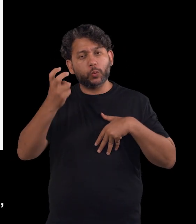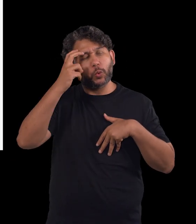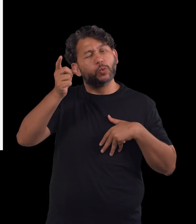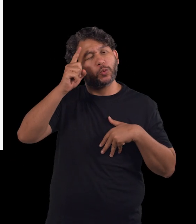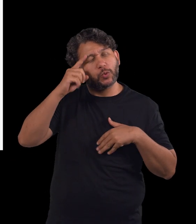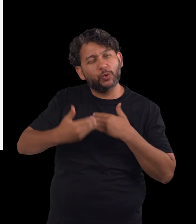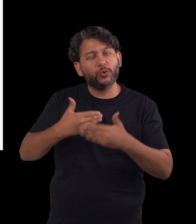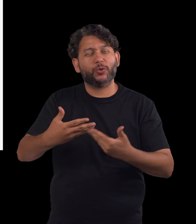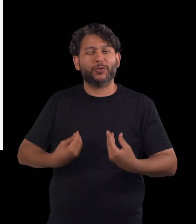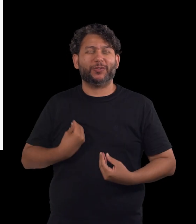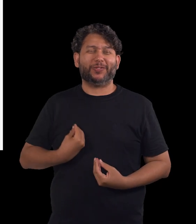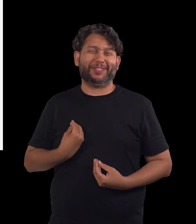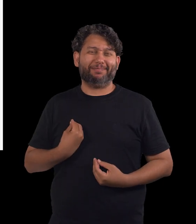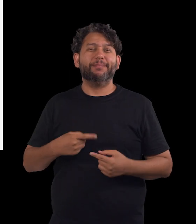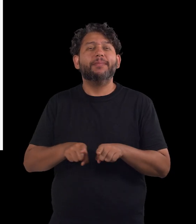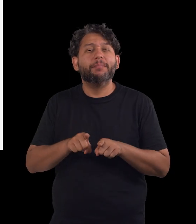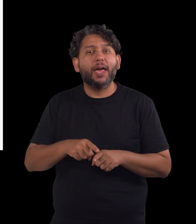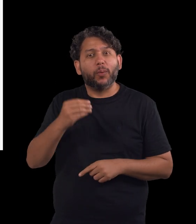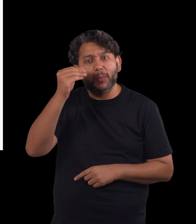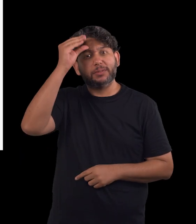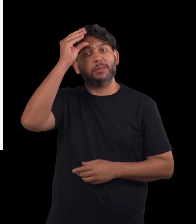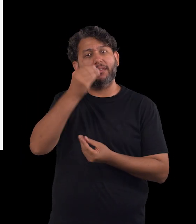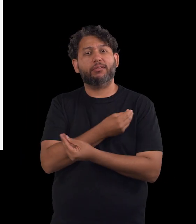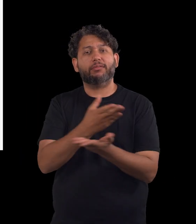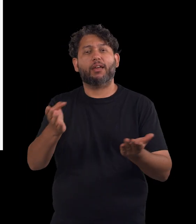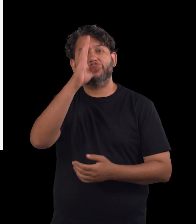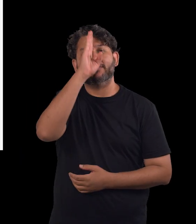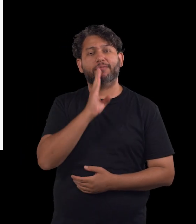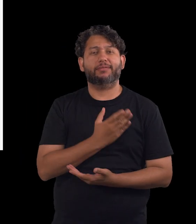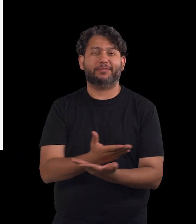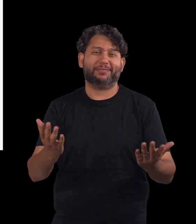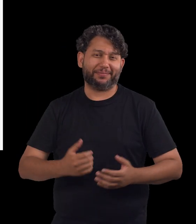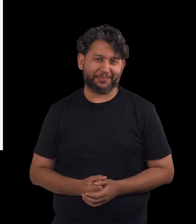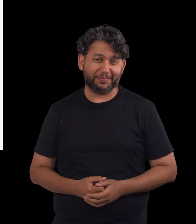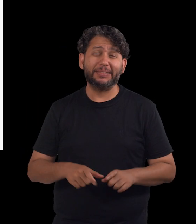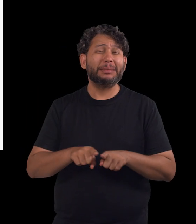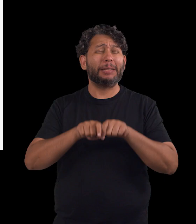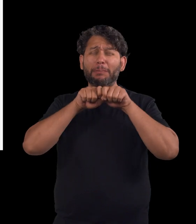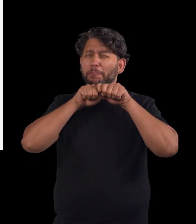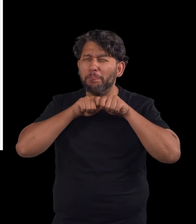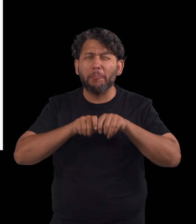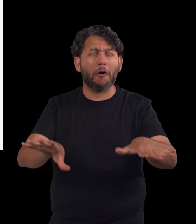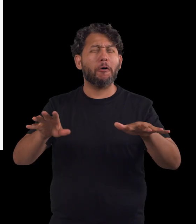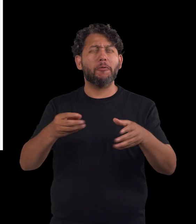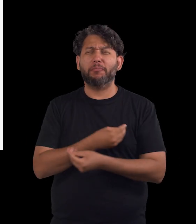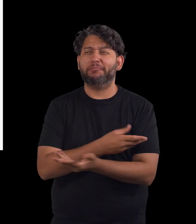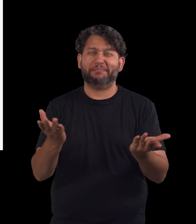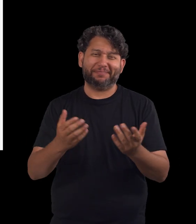dia, bem como disseminar o conhecimento de maneira gratuita e o mais abrangente possível.